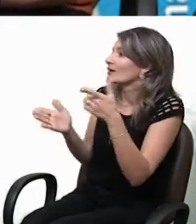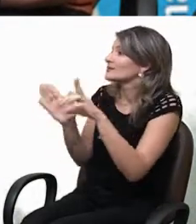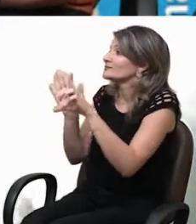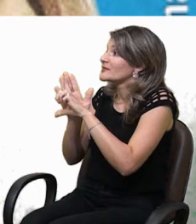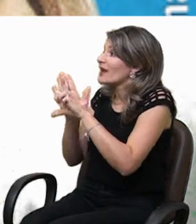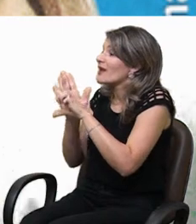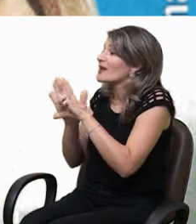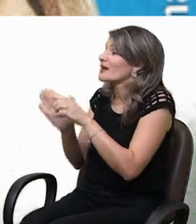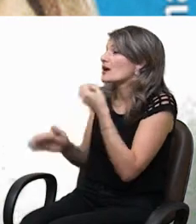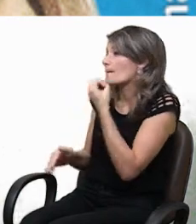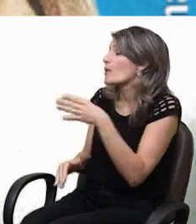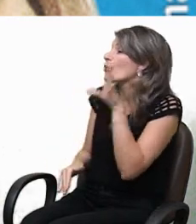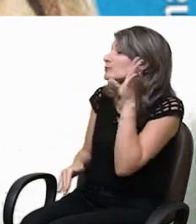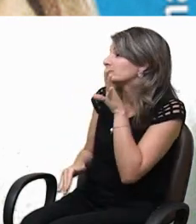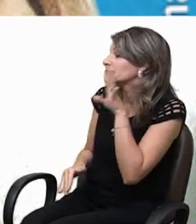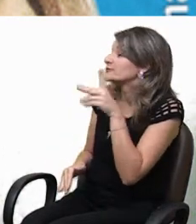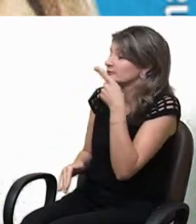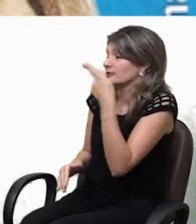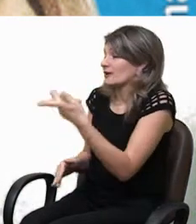alunos?